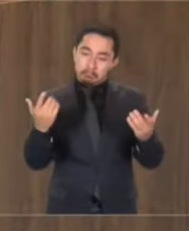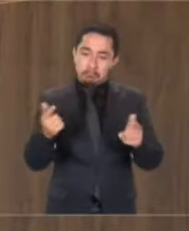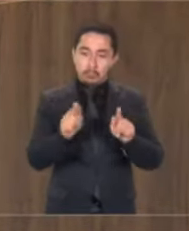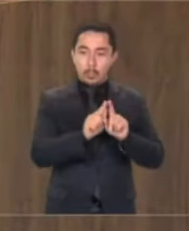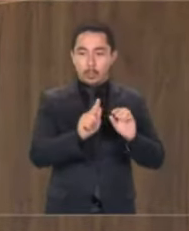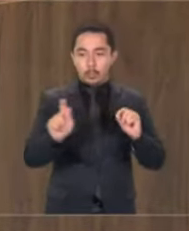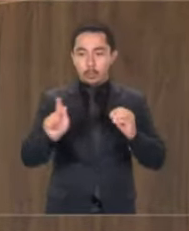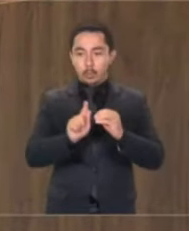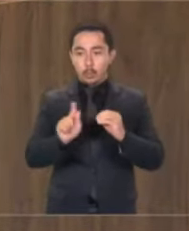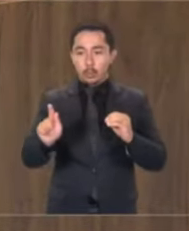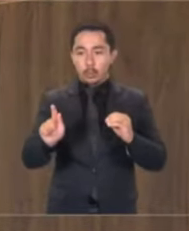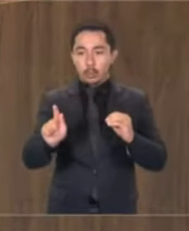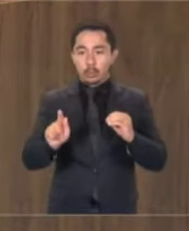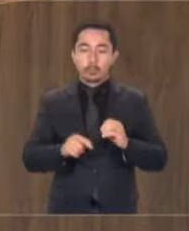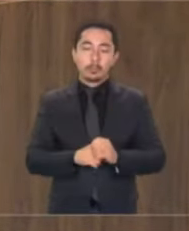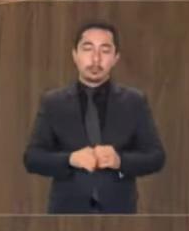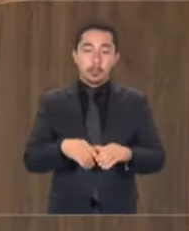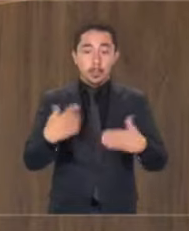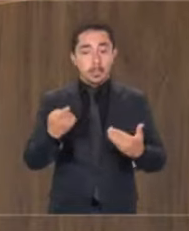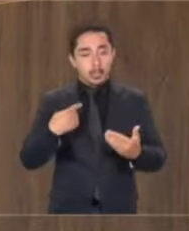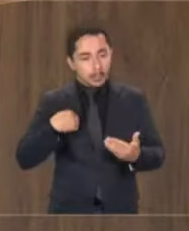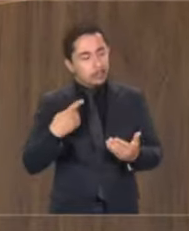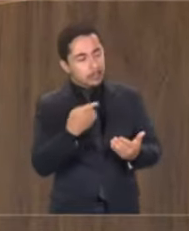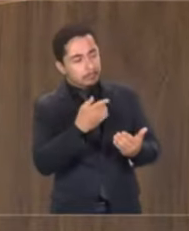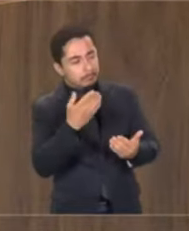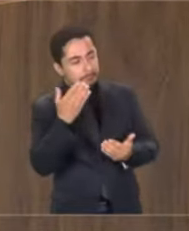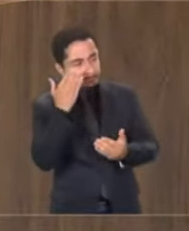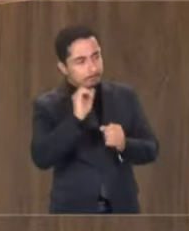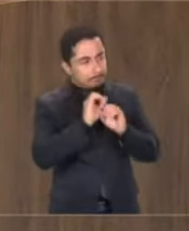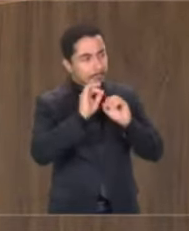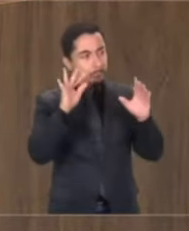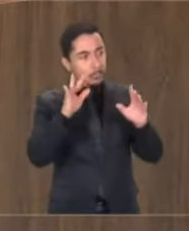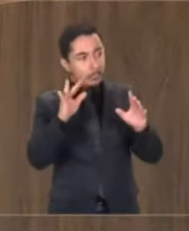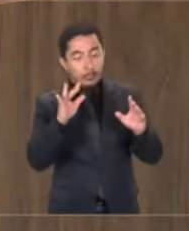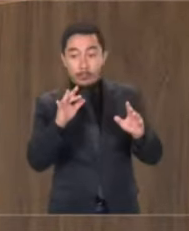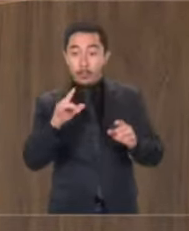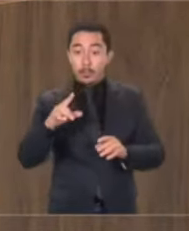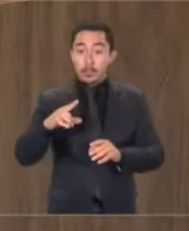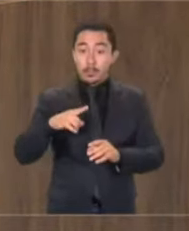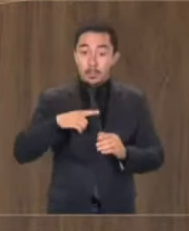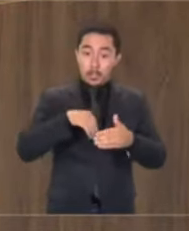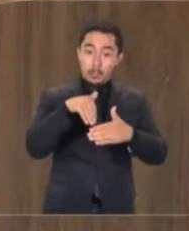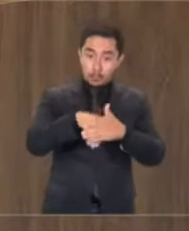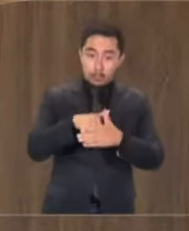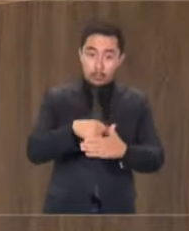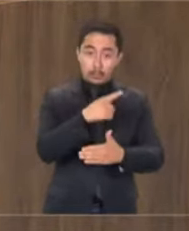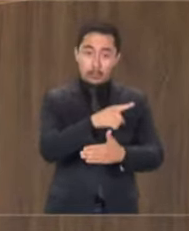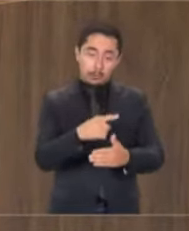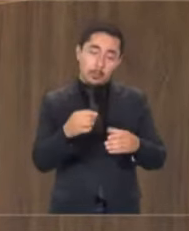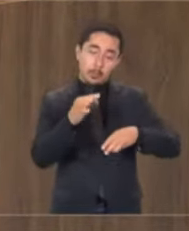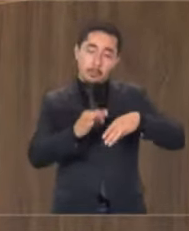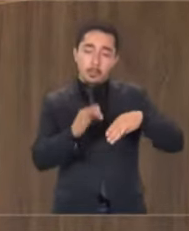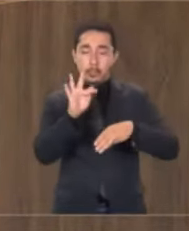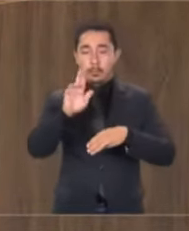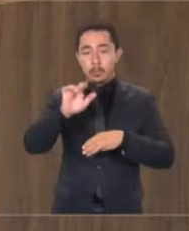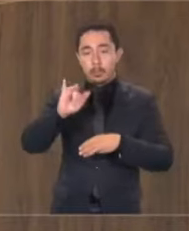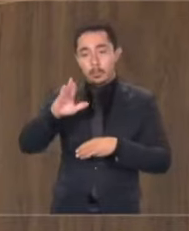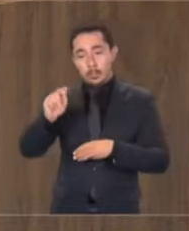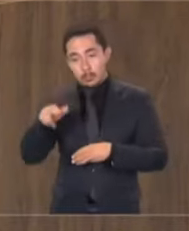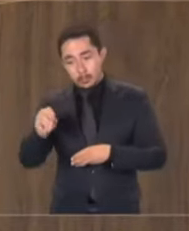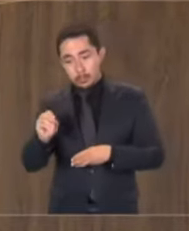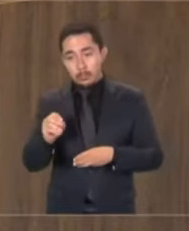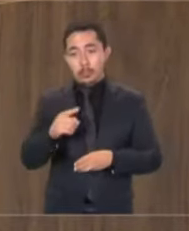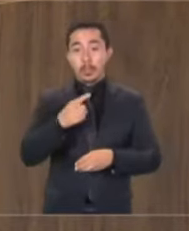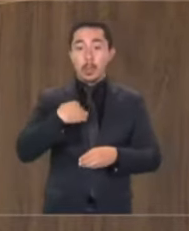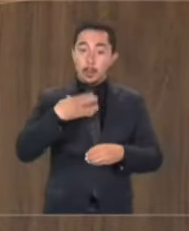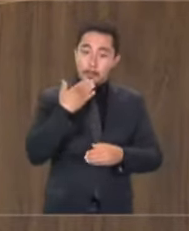Google. Então, com essas considerações, com as achegas da declaração de voto do ministro Floriano, eu peço